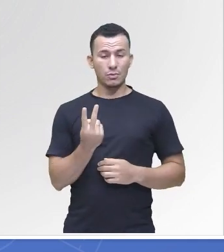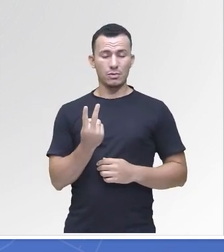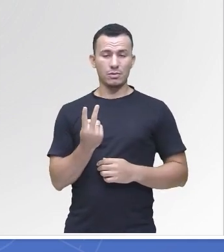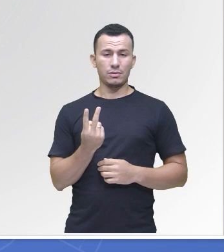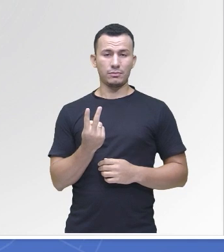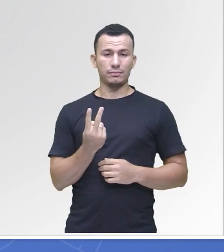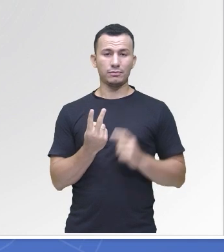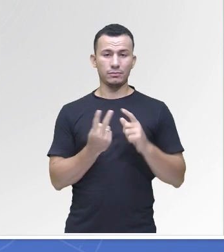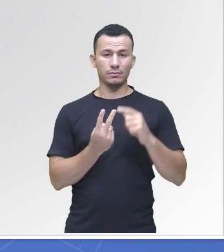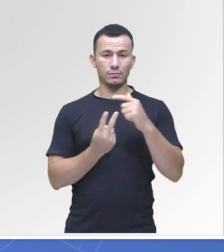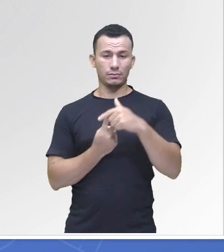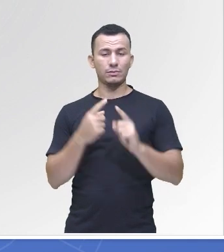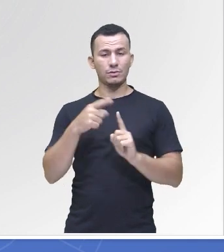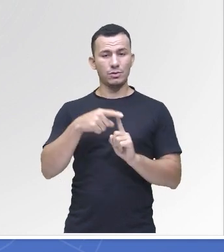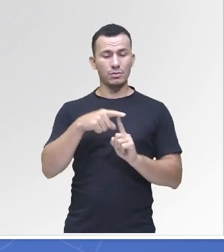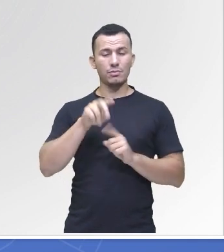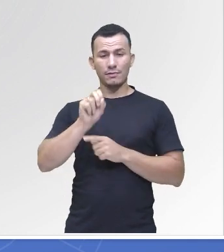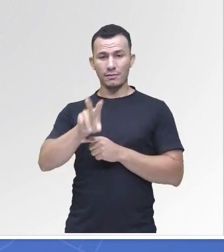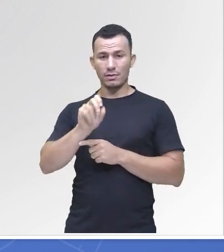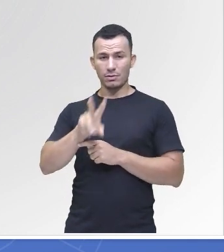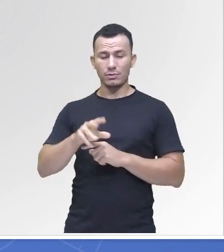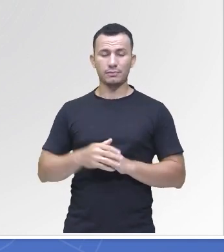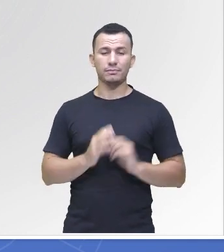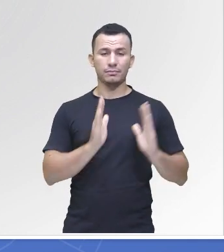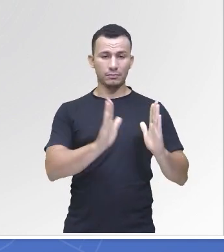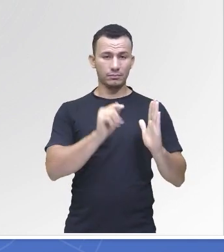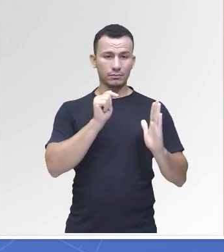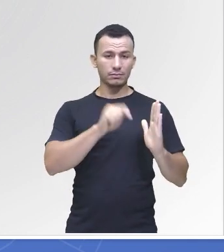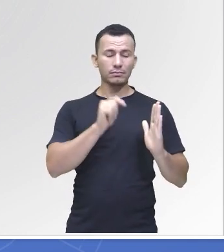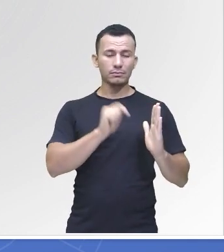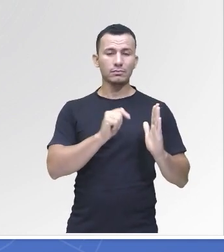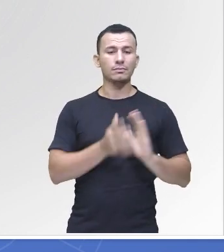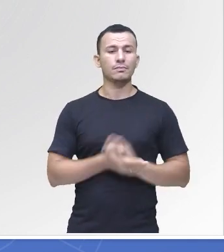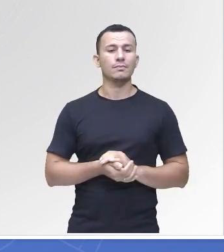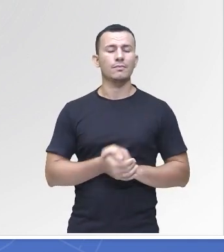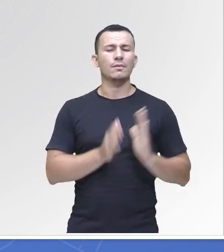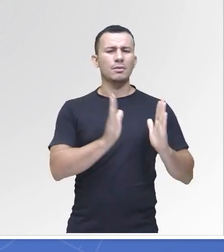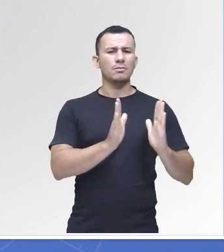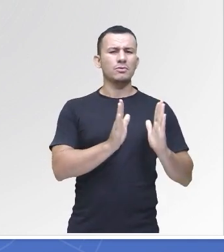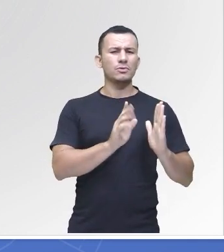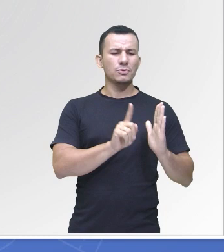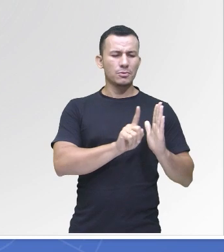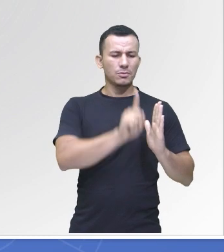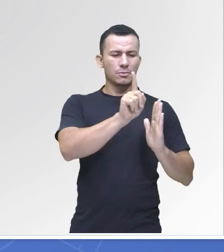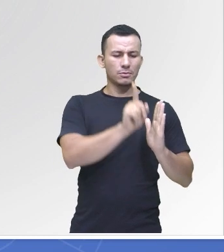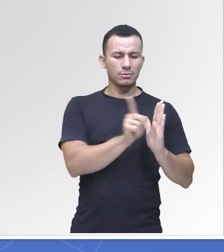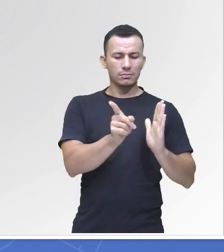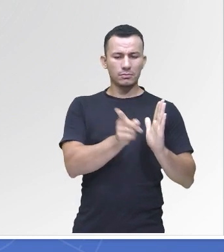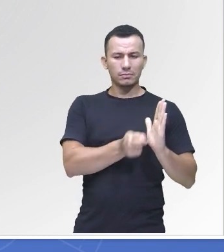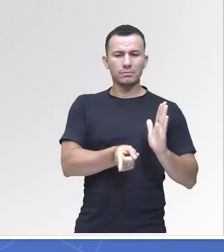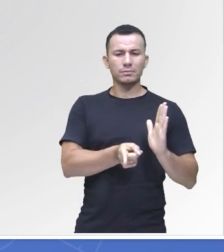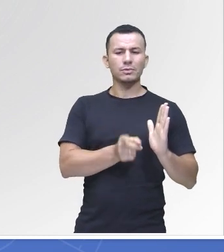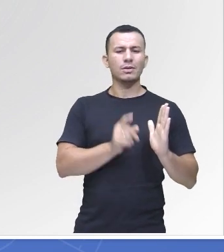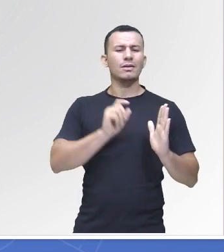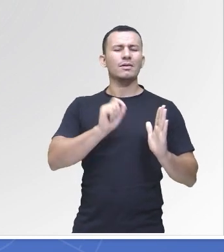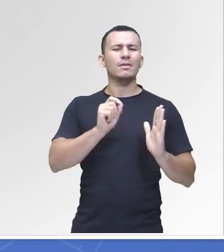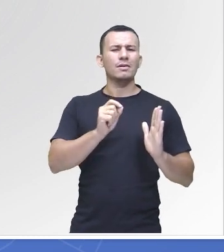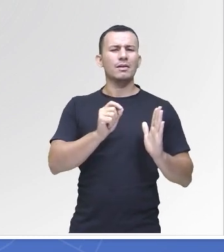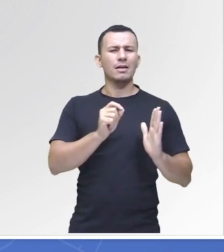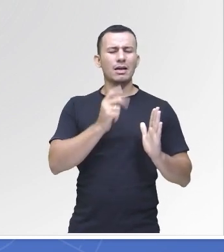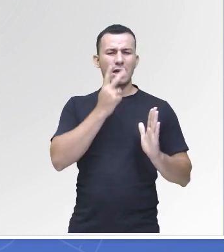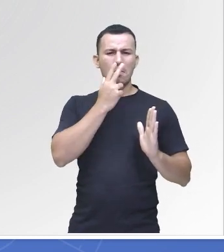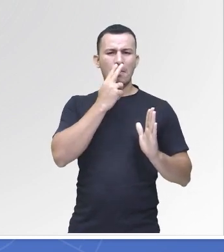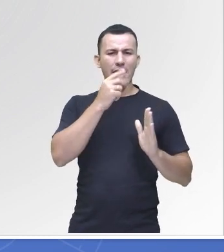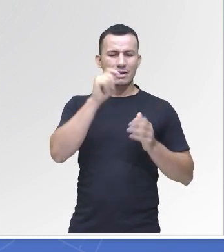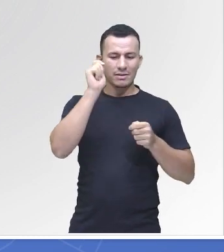de vírus, né? A gente tem aqui essa representação, esses pontinhos que a gente observa aqui, que parece um